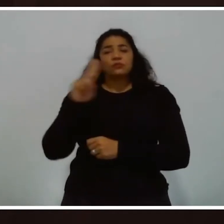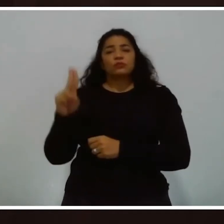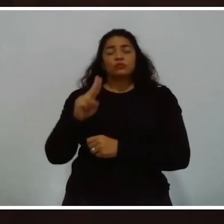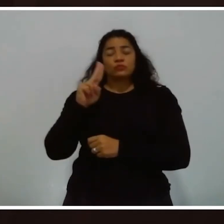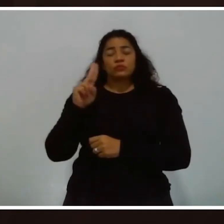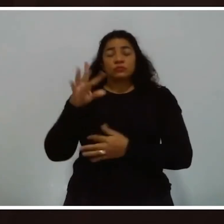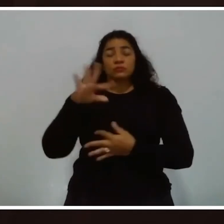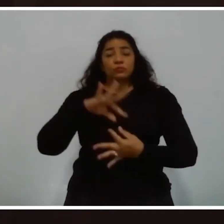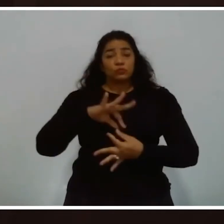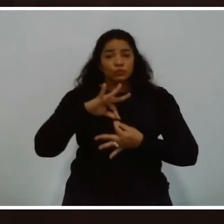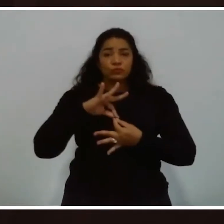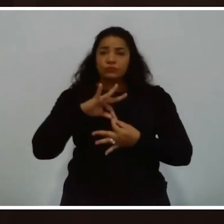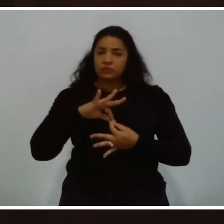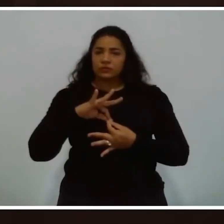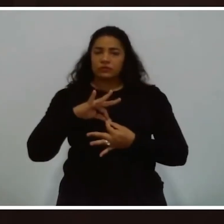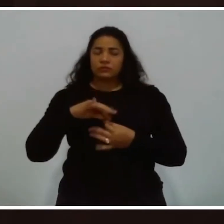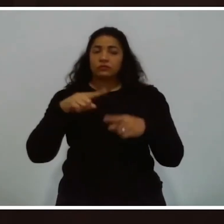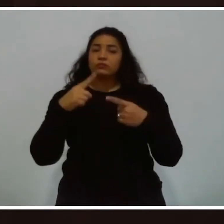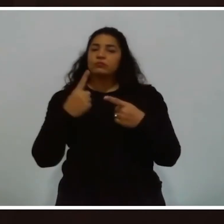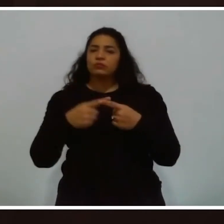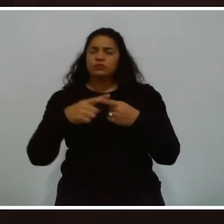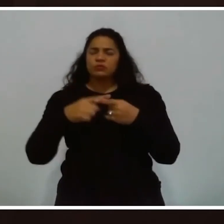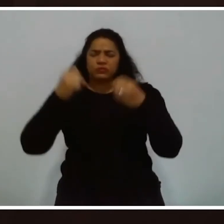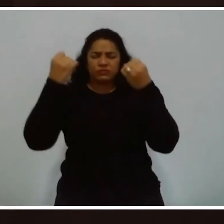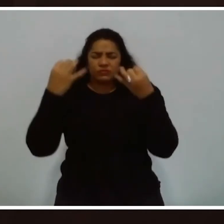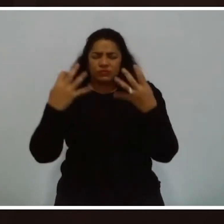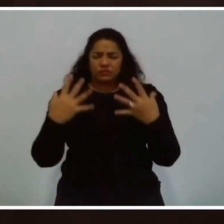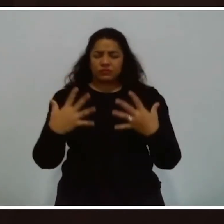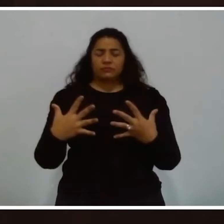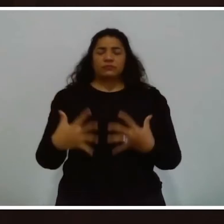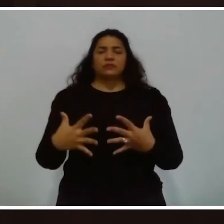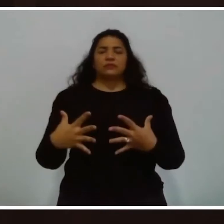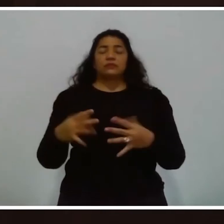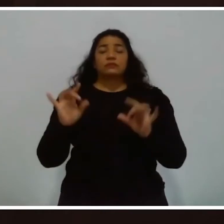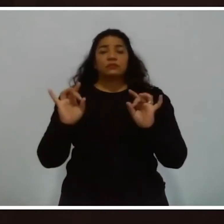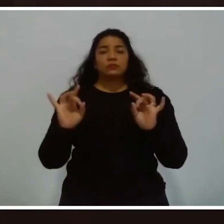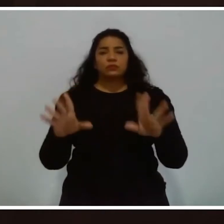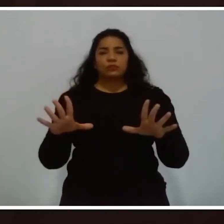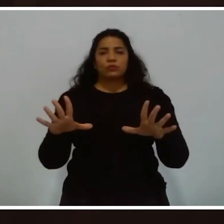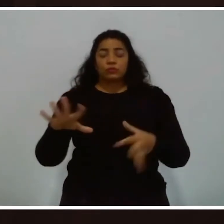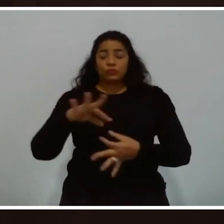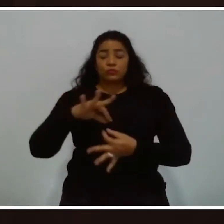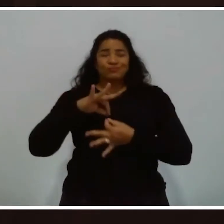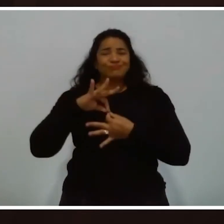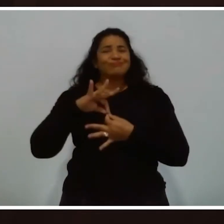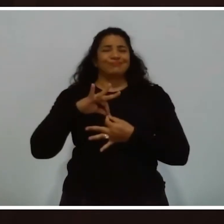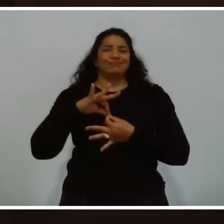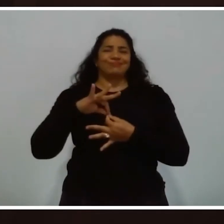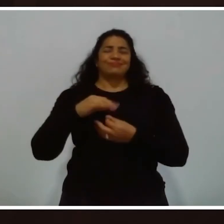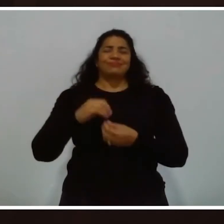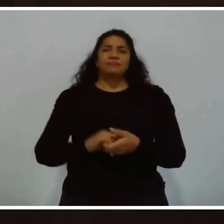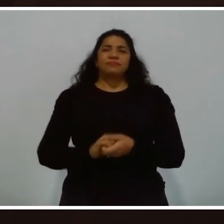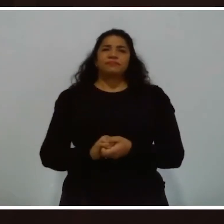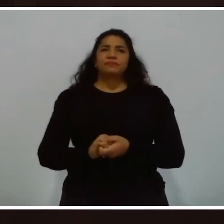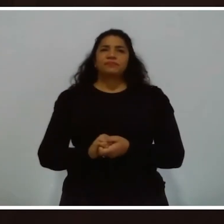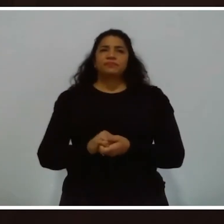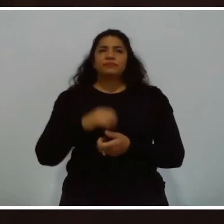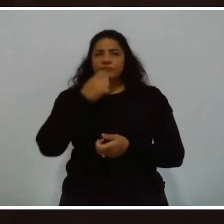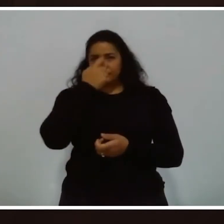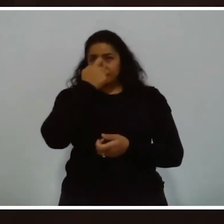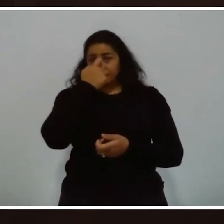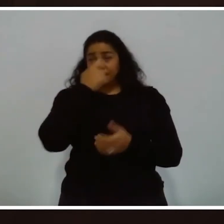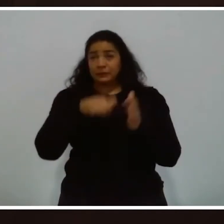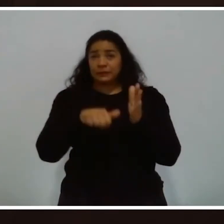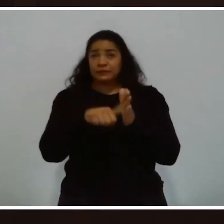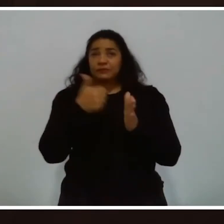carne, não se discernem na mente, se discernem espiritualmente. Então, primeiro eu quero deixar claro,